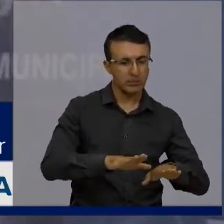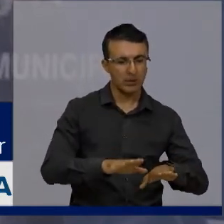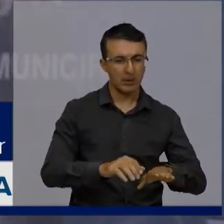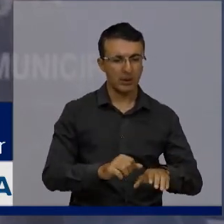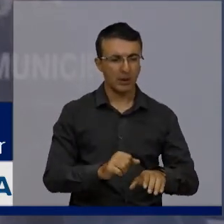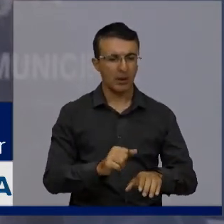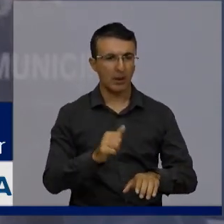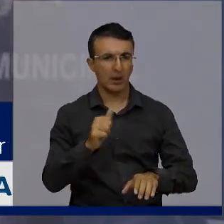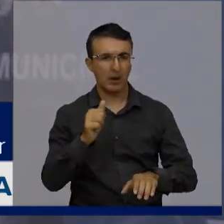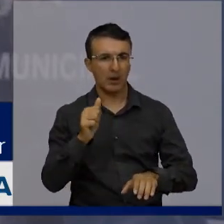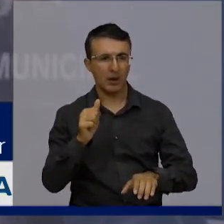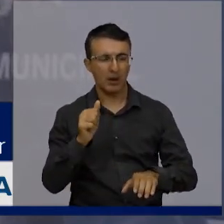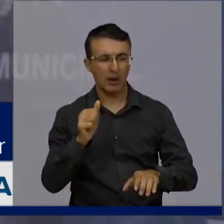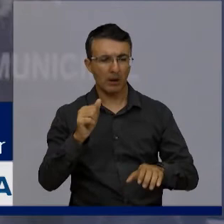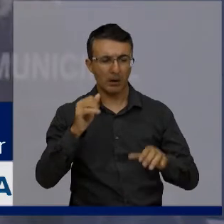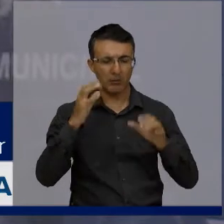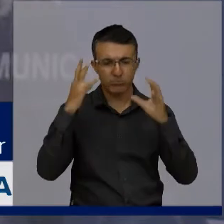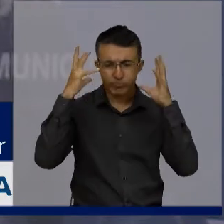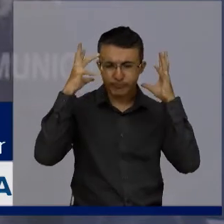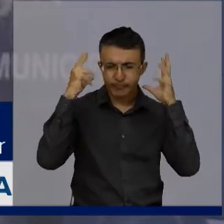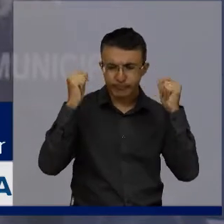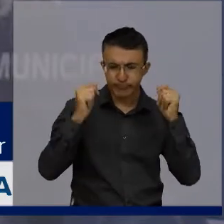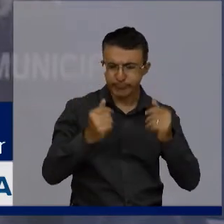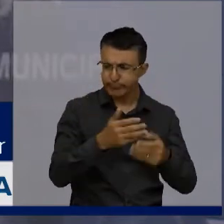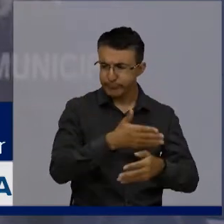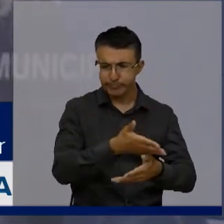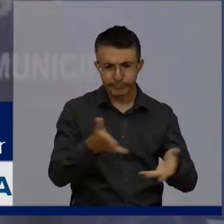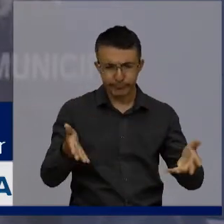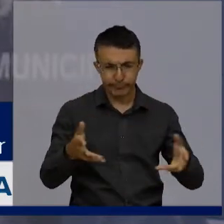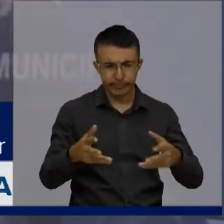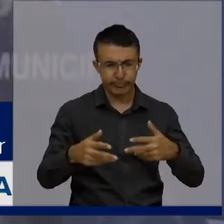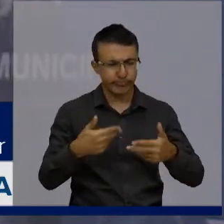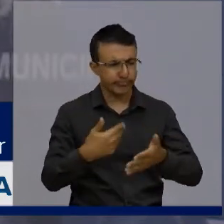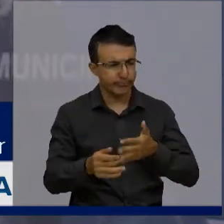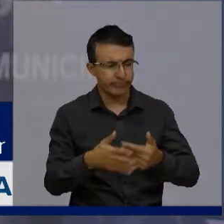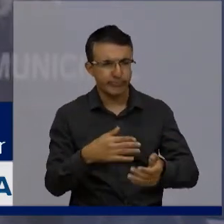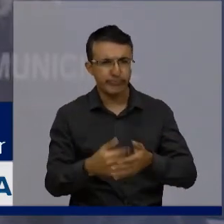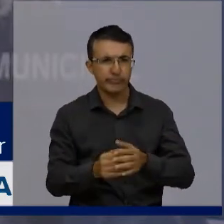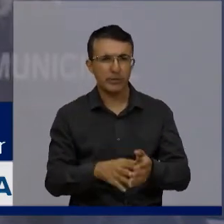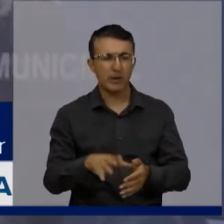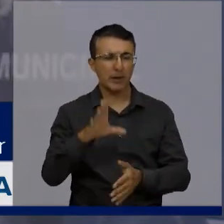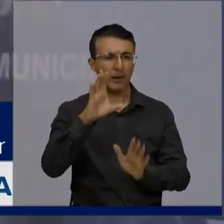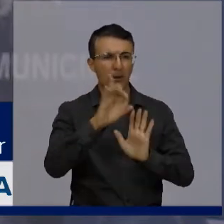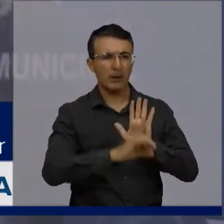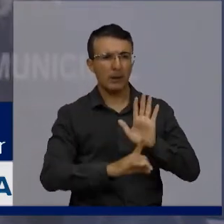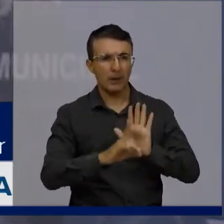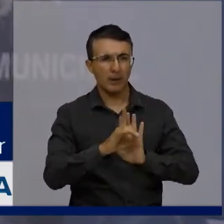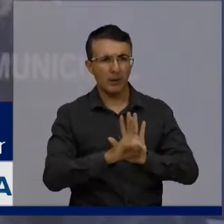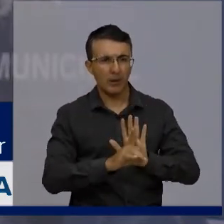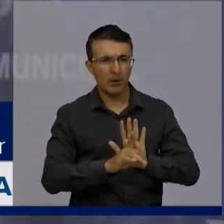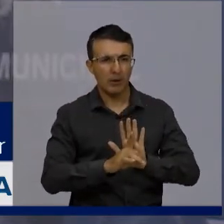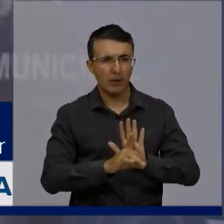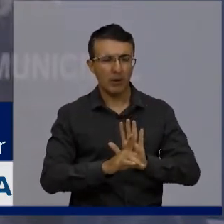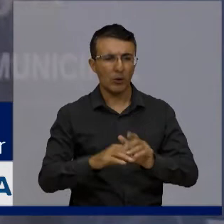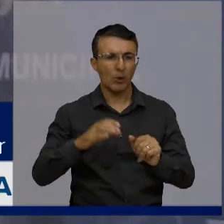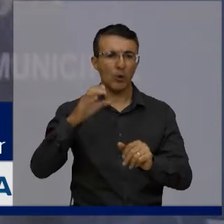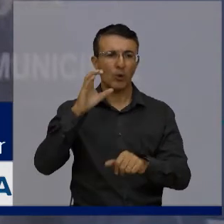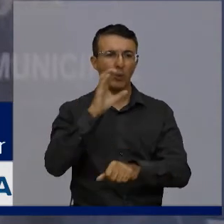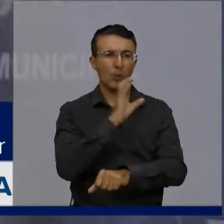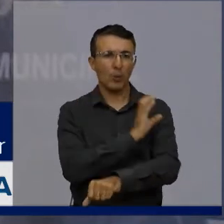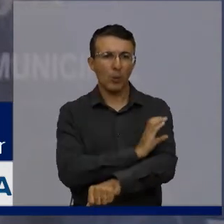Brasil. Isso irá garantir a qualquer cidadão o pleno exercício dos direitos culturais e acesso a fontes